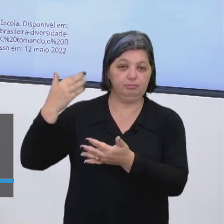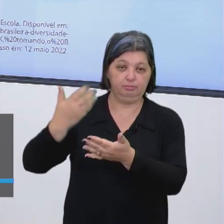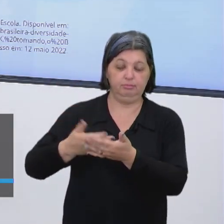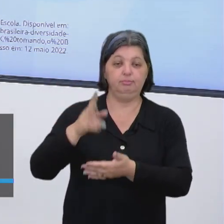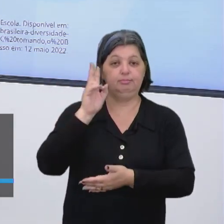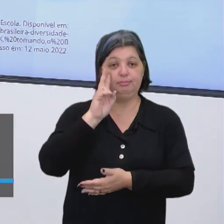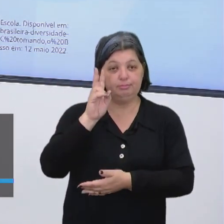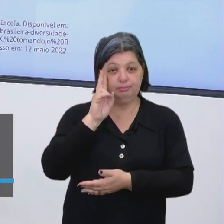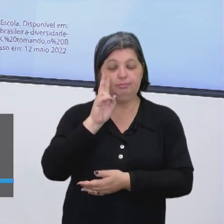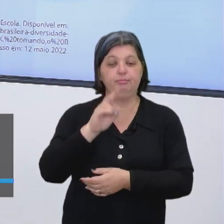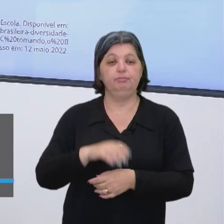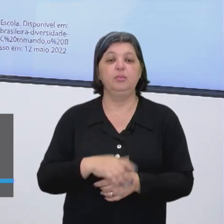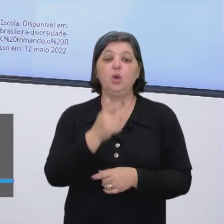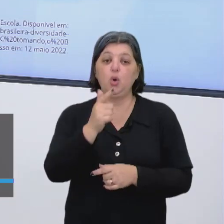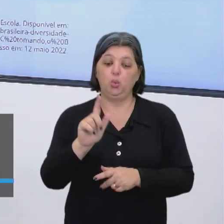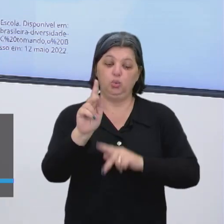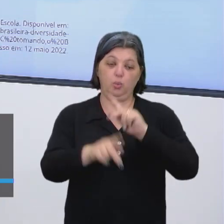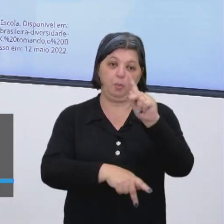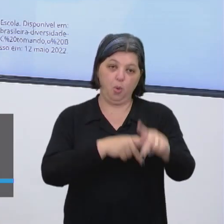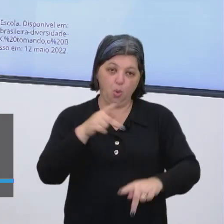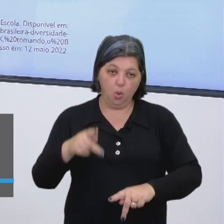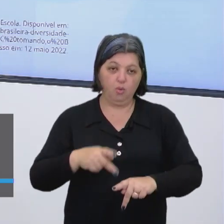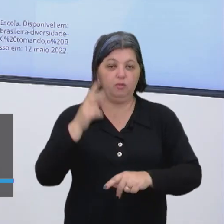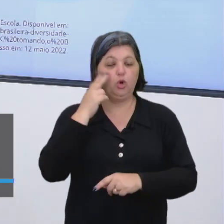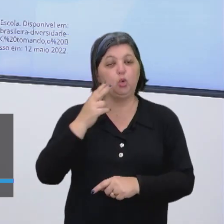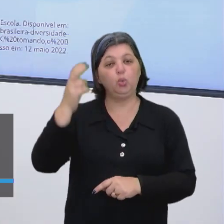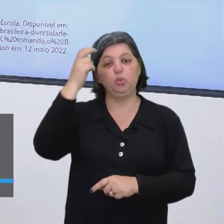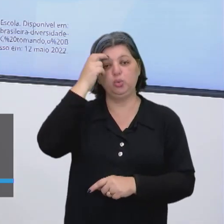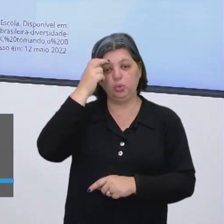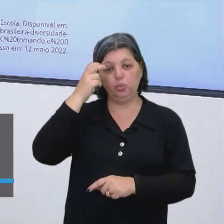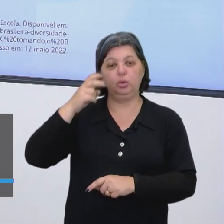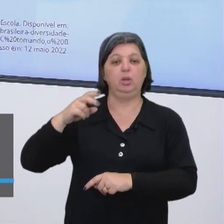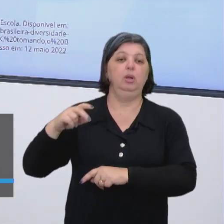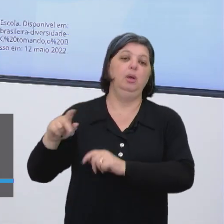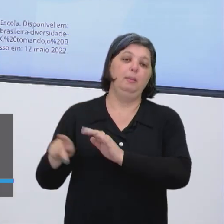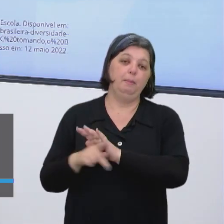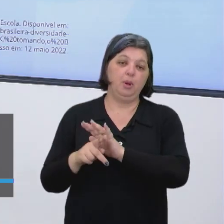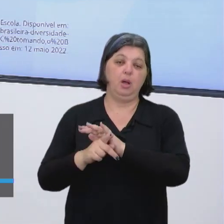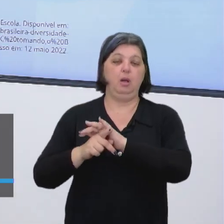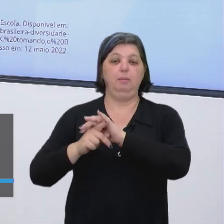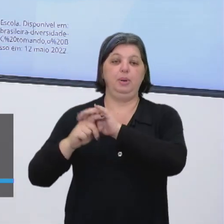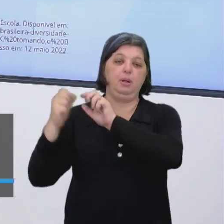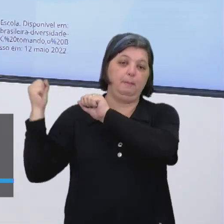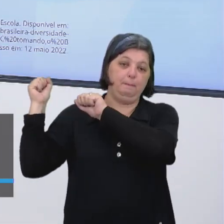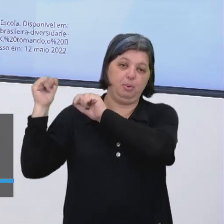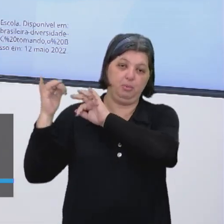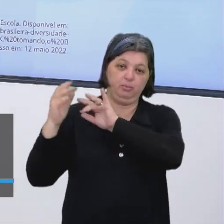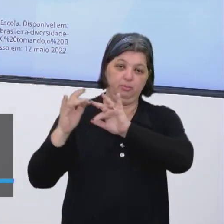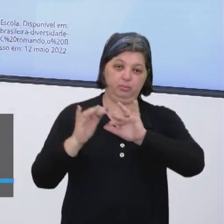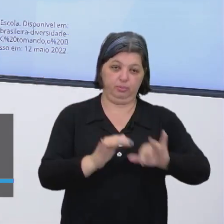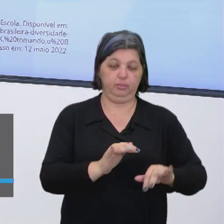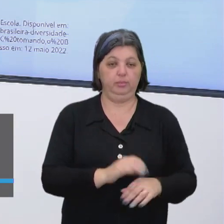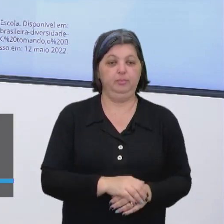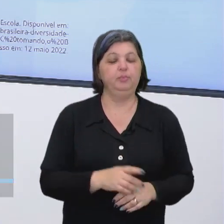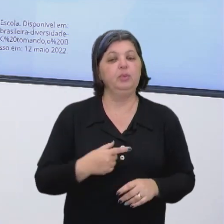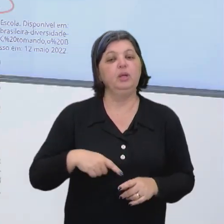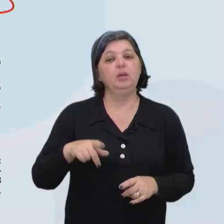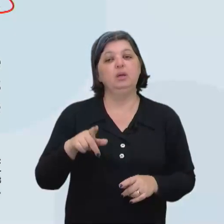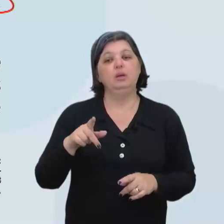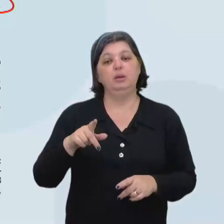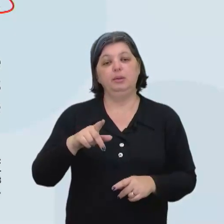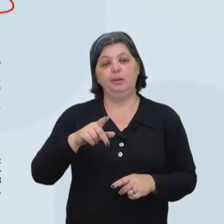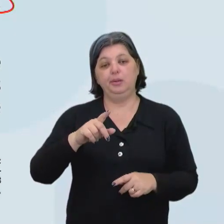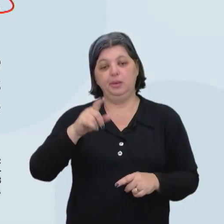foi recebendo outros povos e outras culturas que migraram para cá, né? A gente usou exemplos dos italianos,